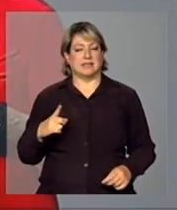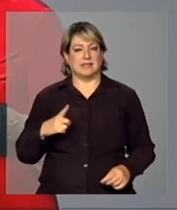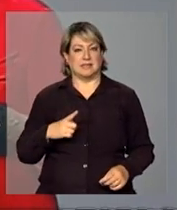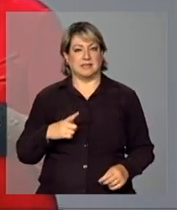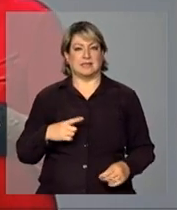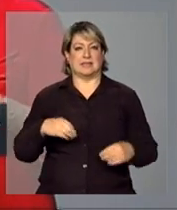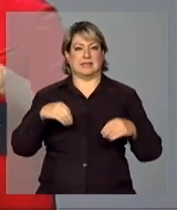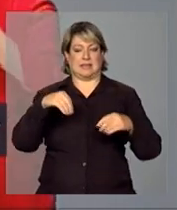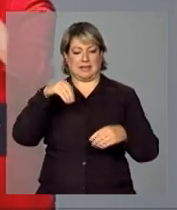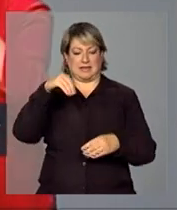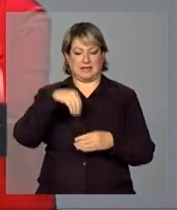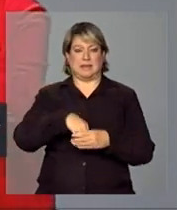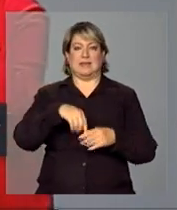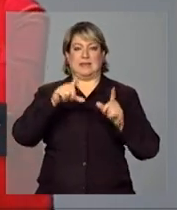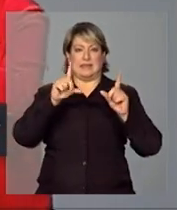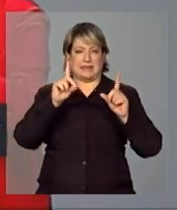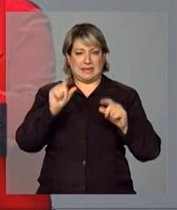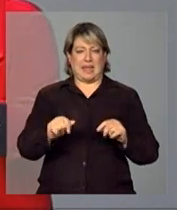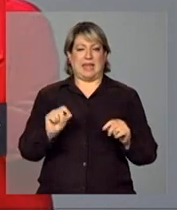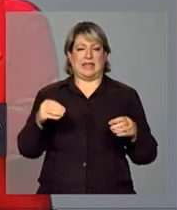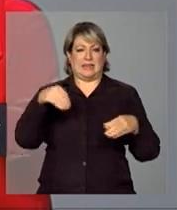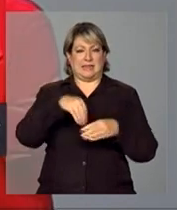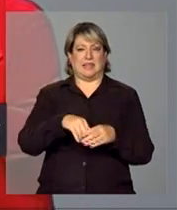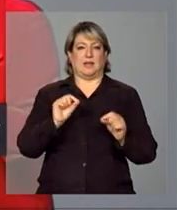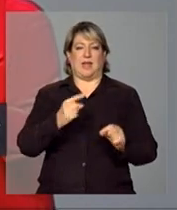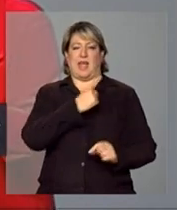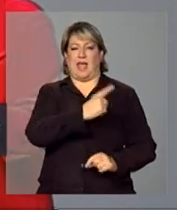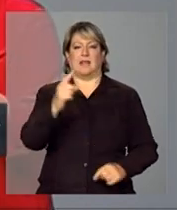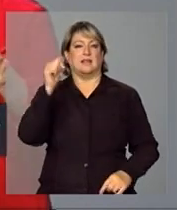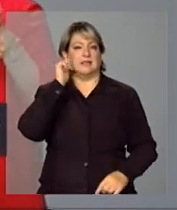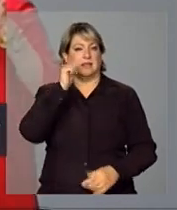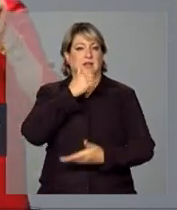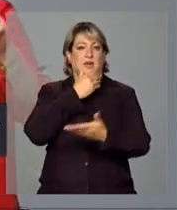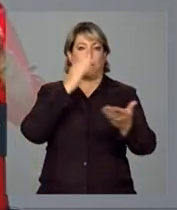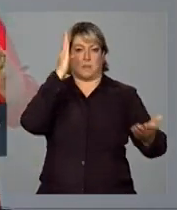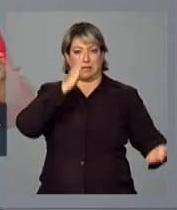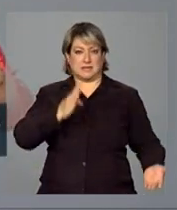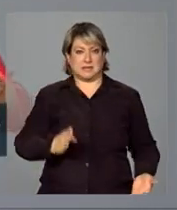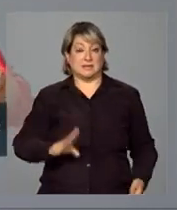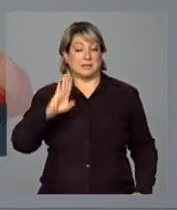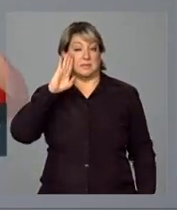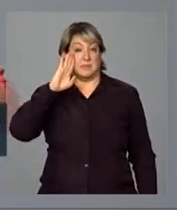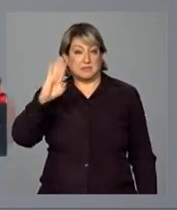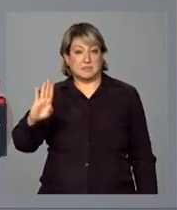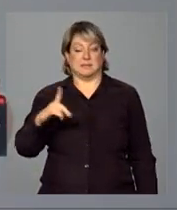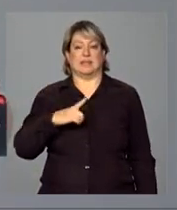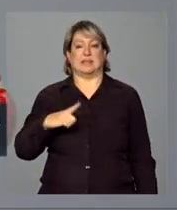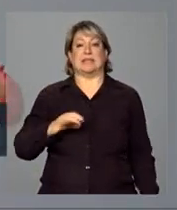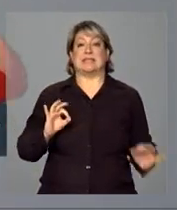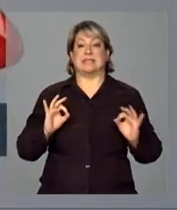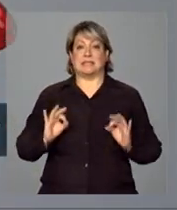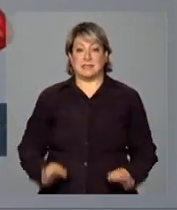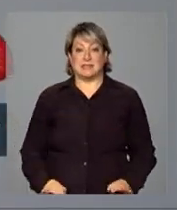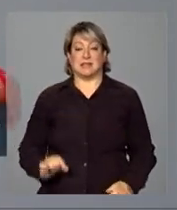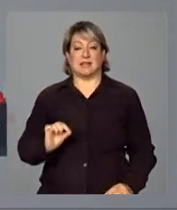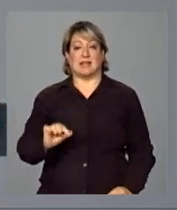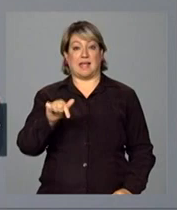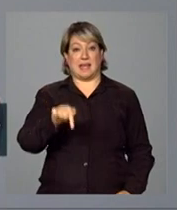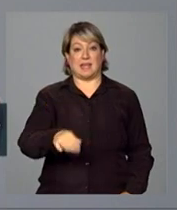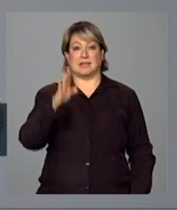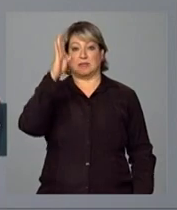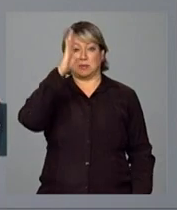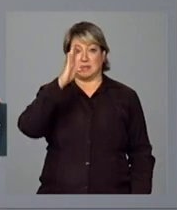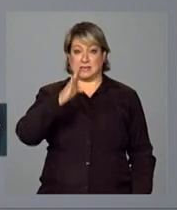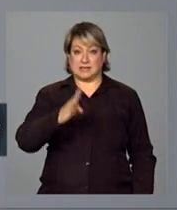com espaço, cada um dos brasileiros e das brasileiras, e, sobretudo, com a certeza que esse